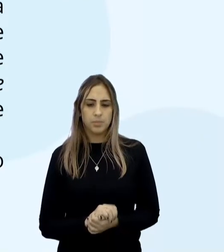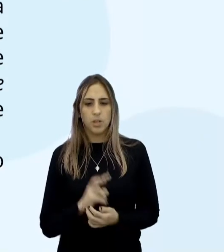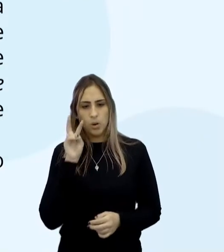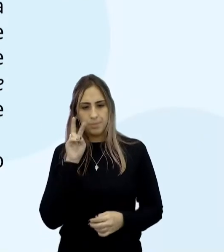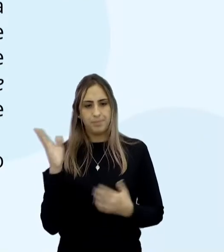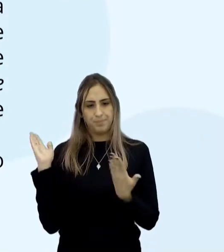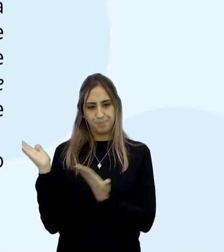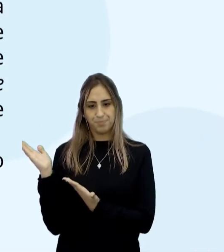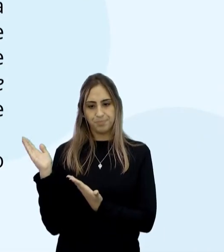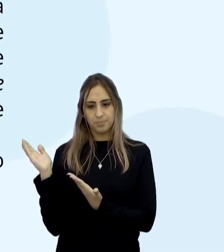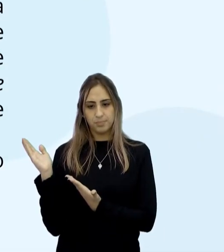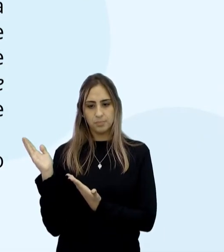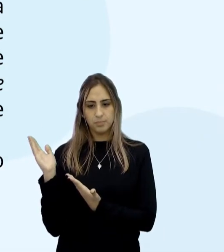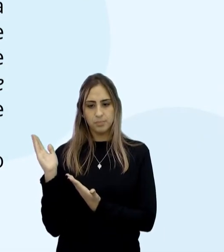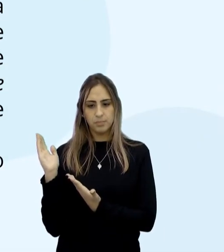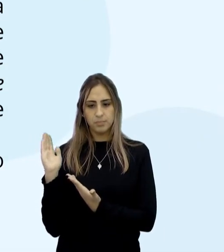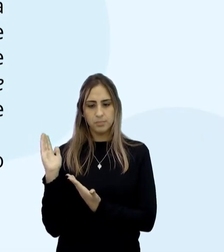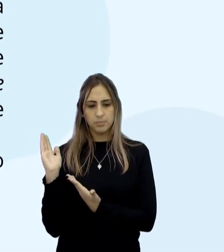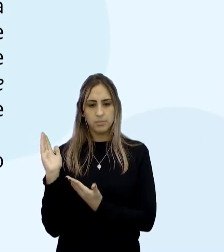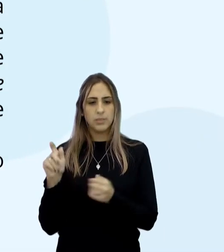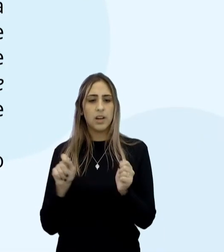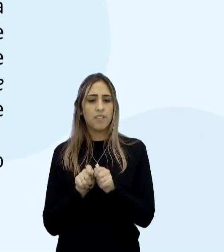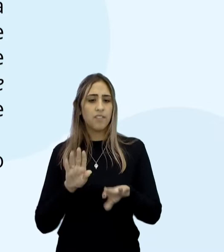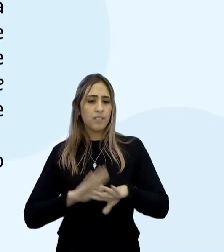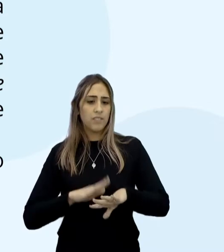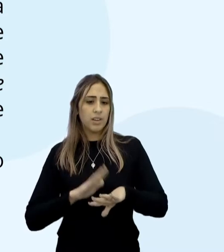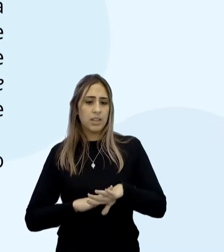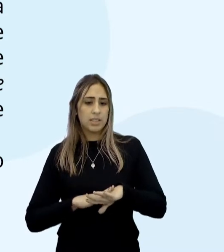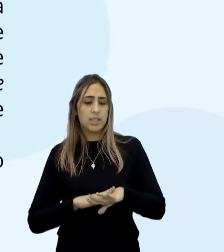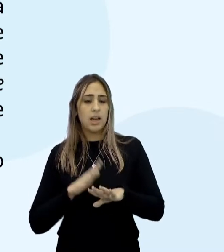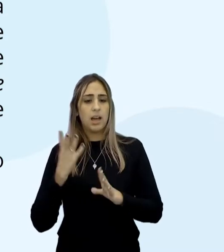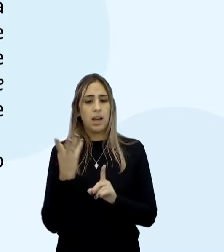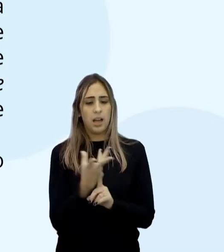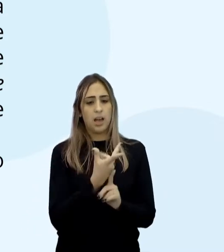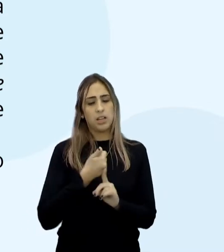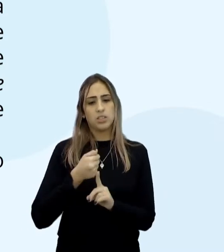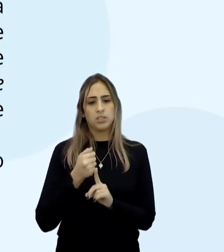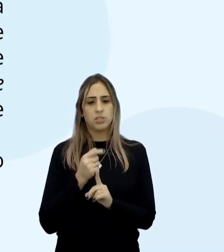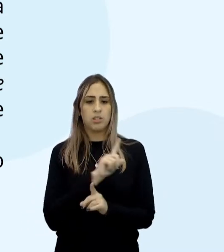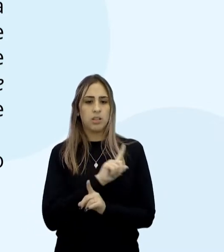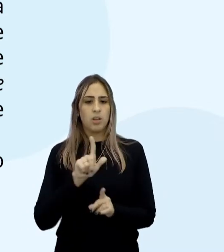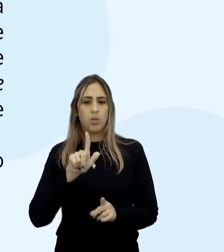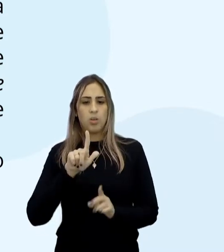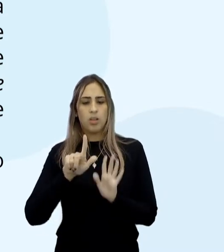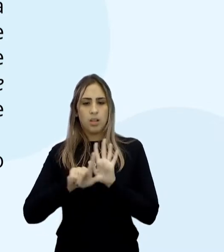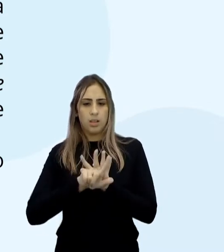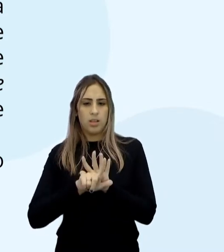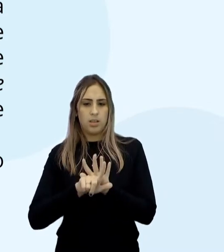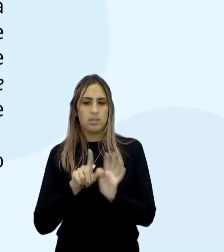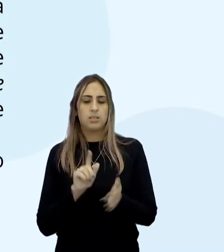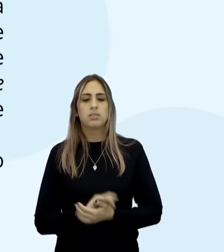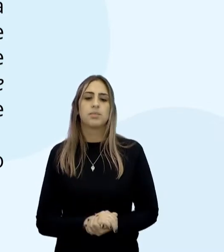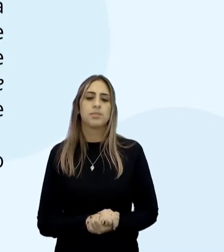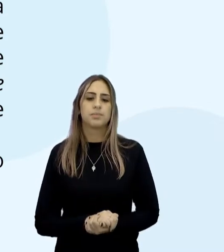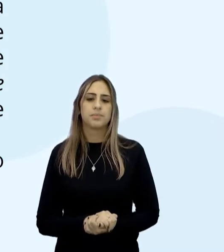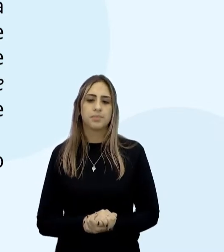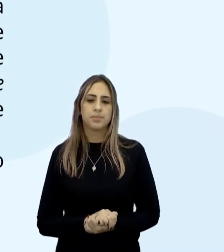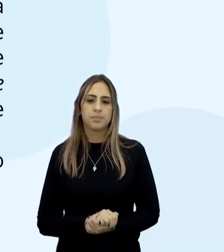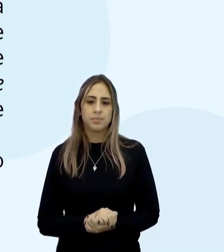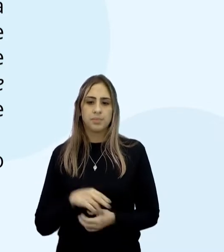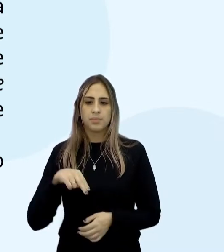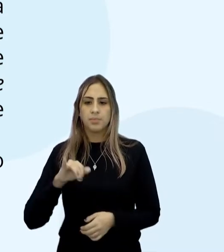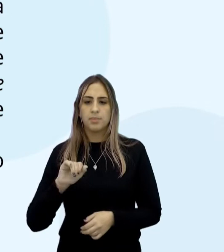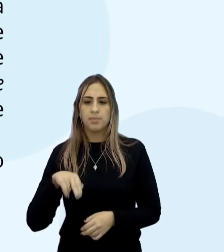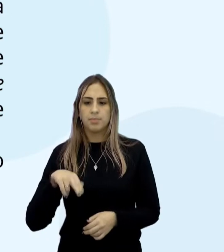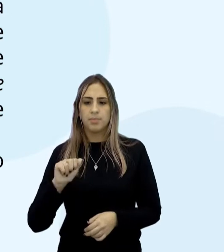para vocês. Faça arte, não leis. Entrevista com Nina Paley. Eu acho que é assim o